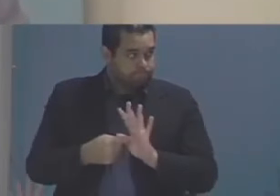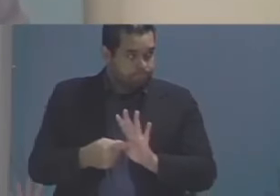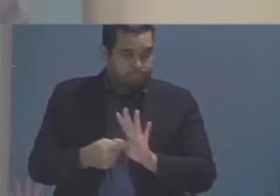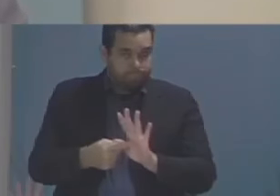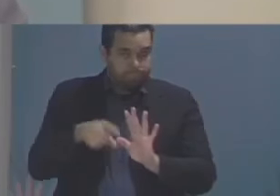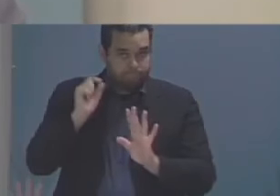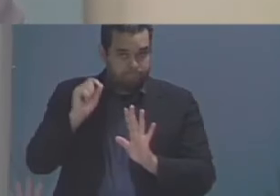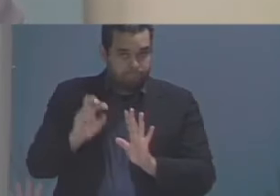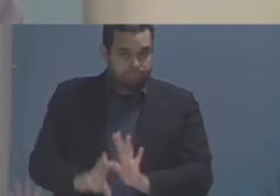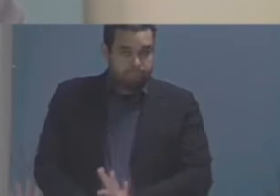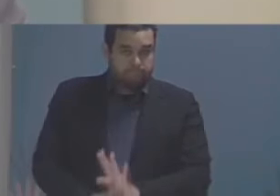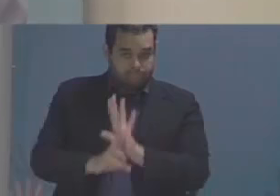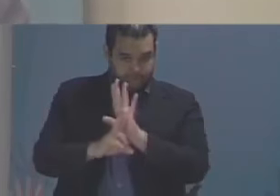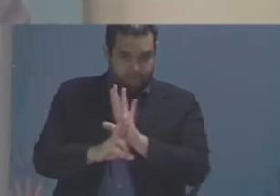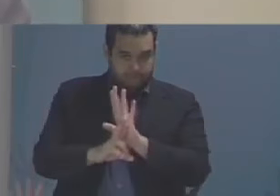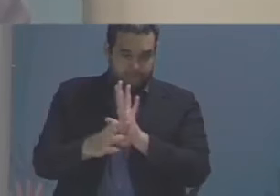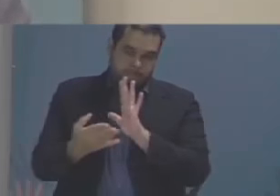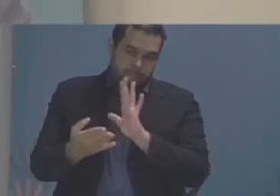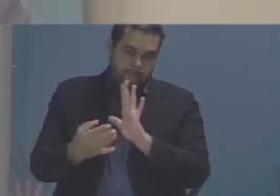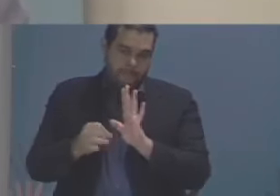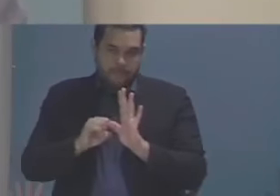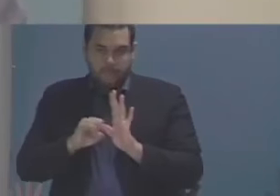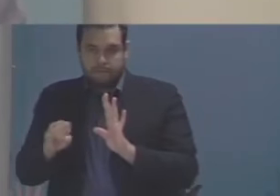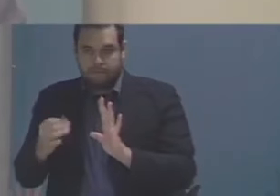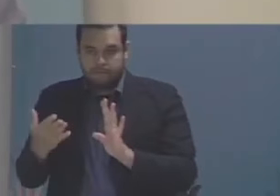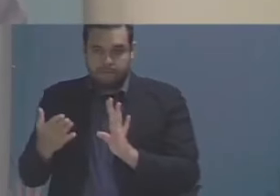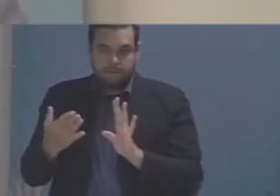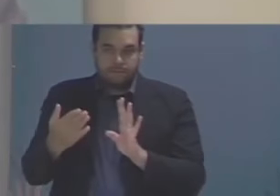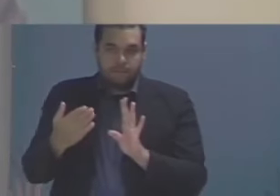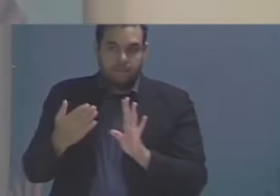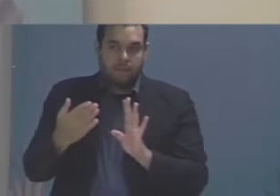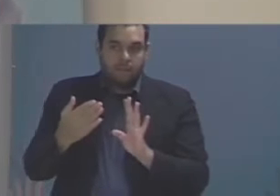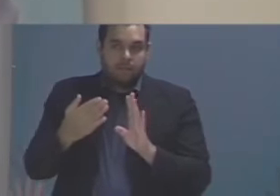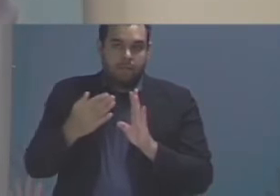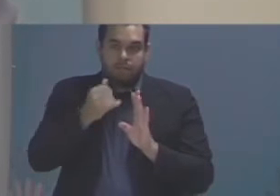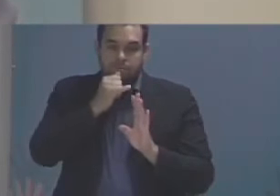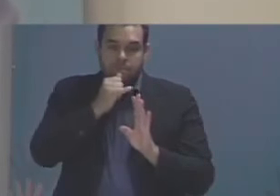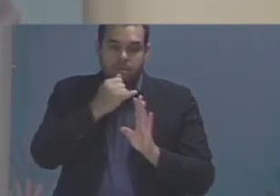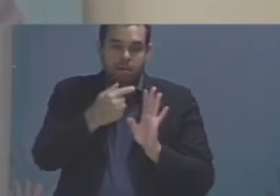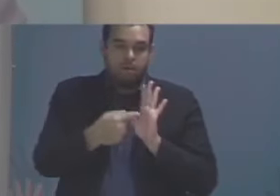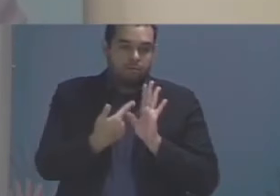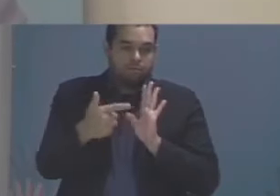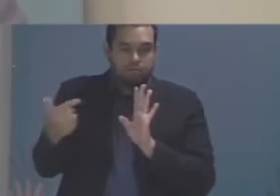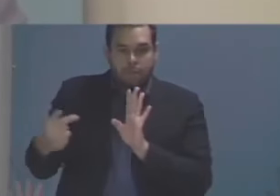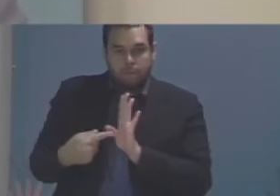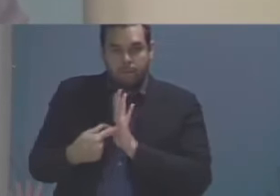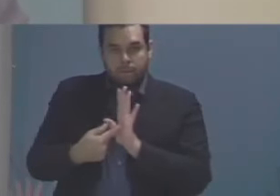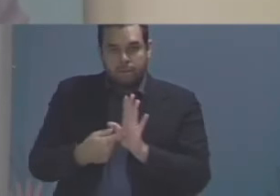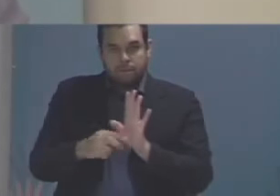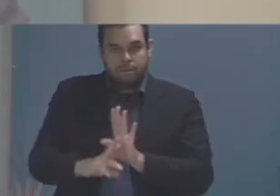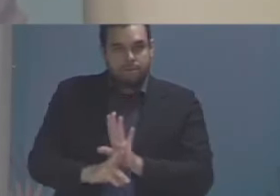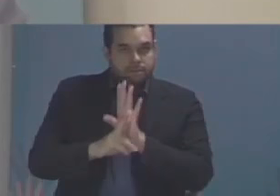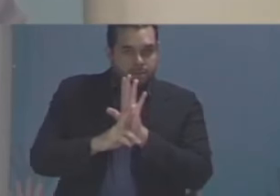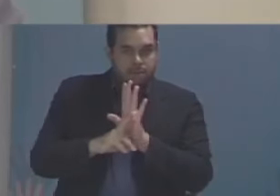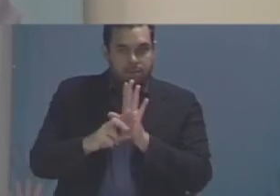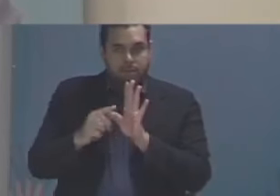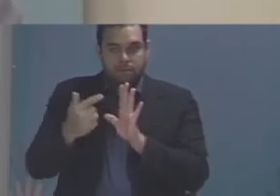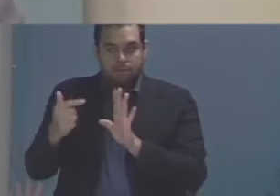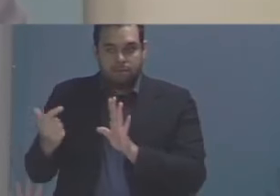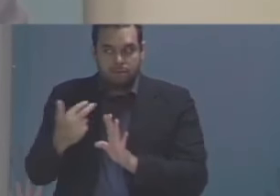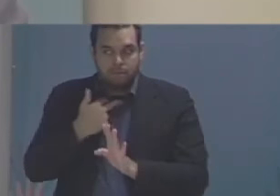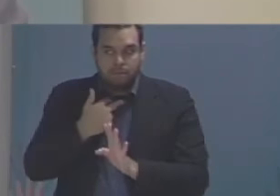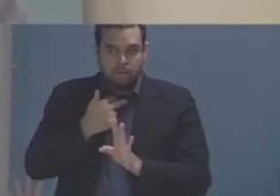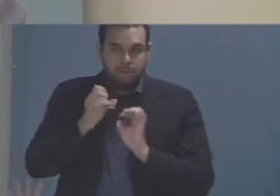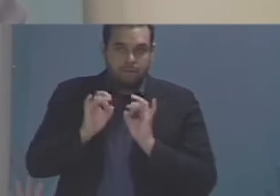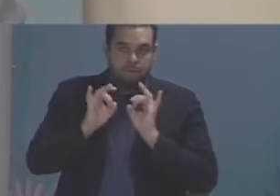sua representatividade. Se você não tem uma amostra representativa, você não pode utilizar medidas inferenciais, por exemplo, você não pode